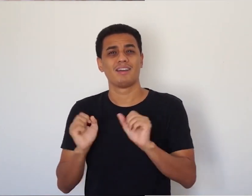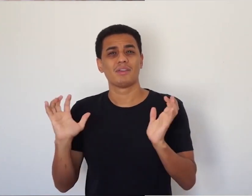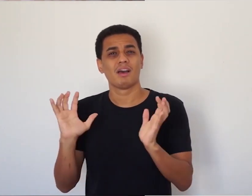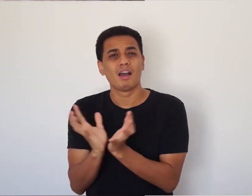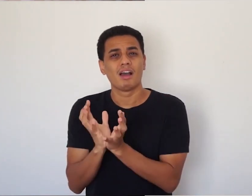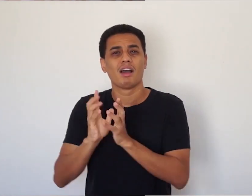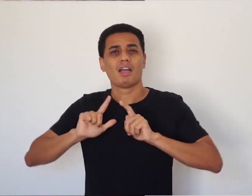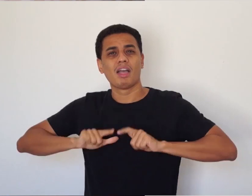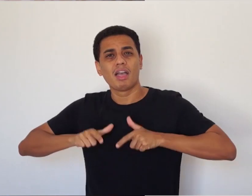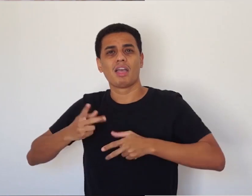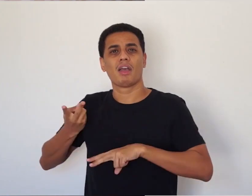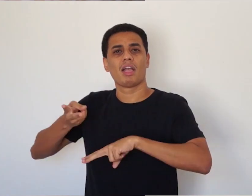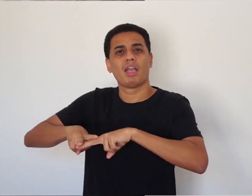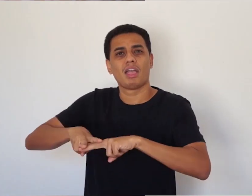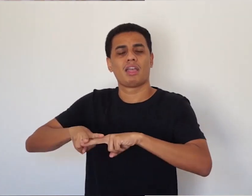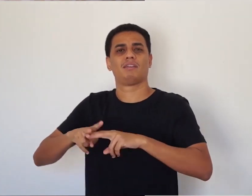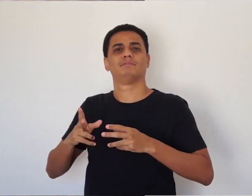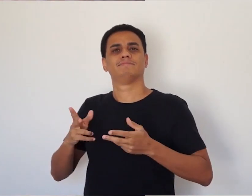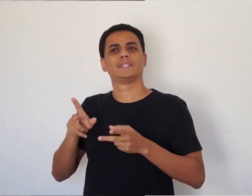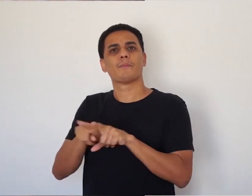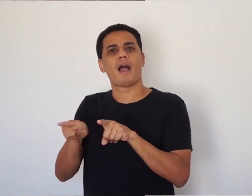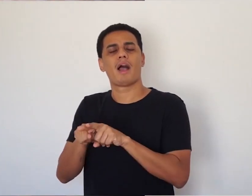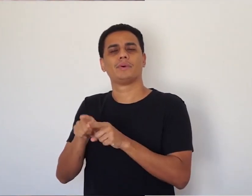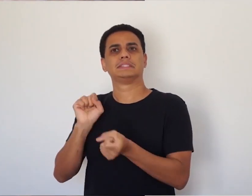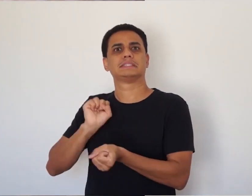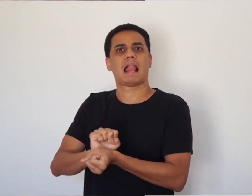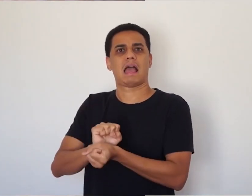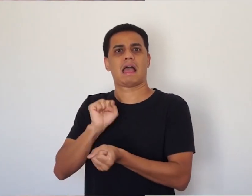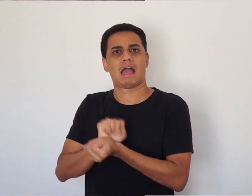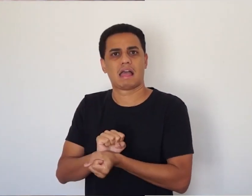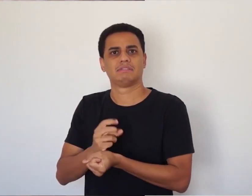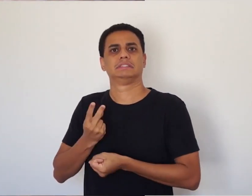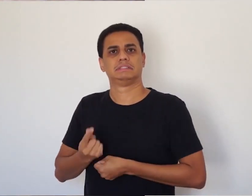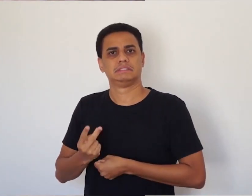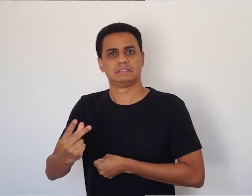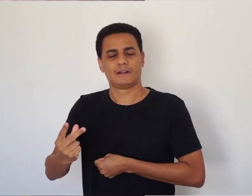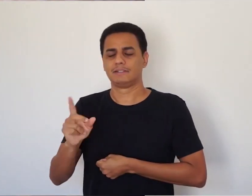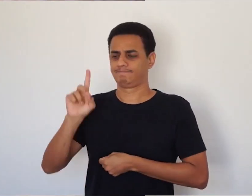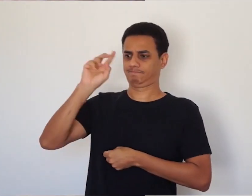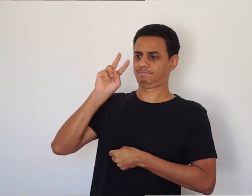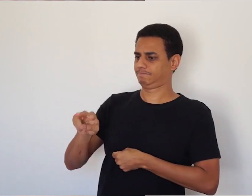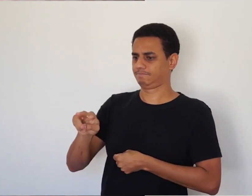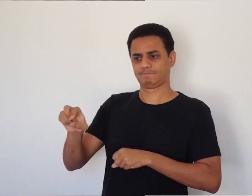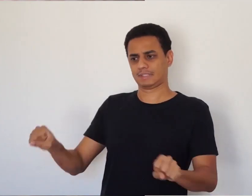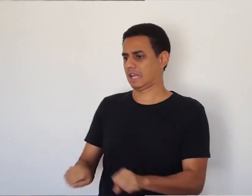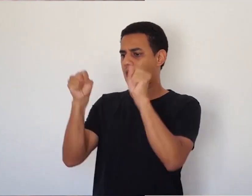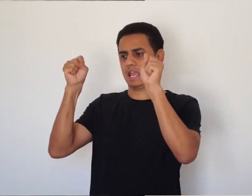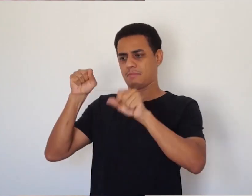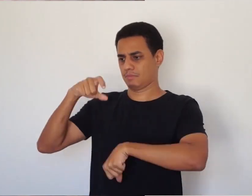foi subjugado a uma condição de escravos. E Deus então interrompe essa história, não é,